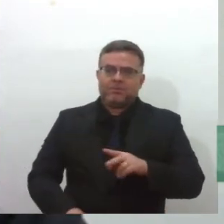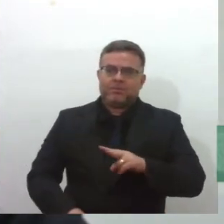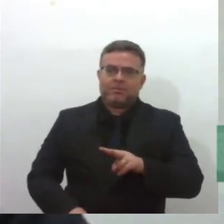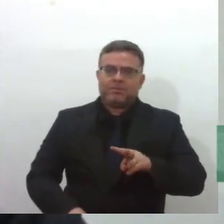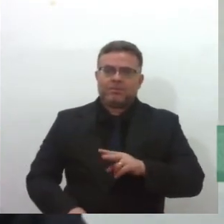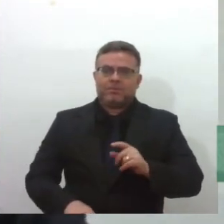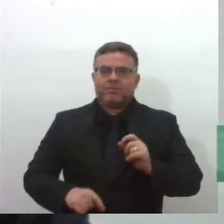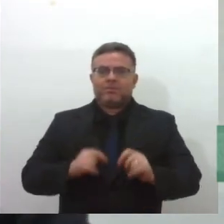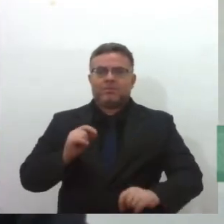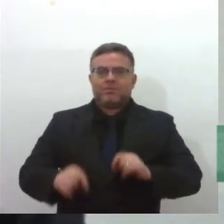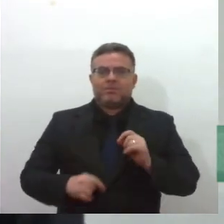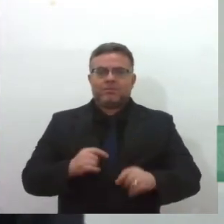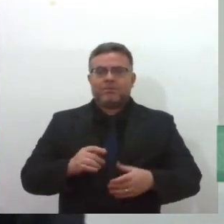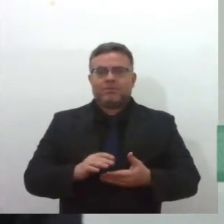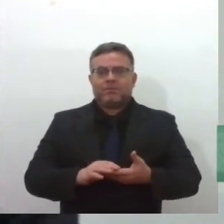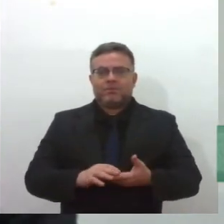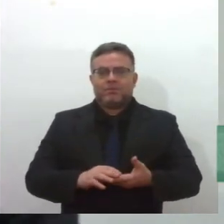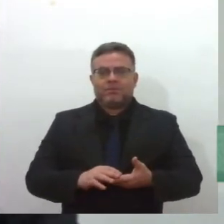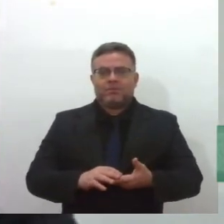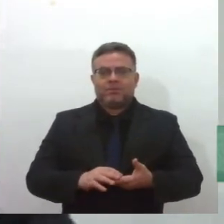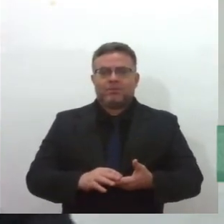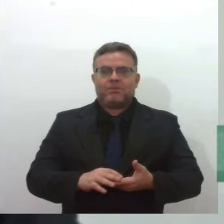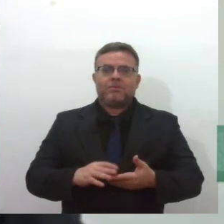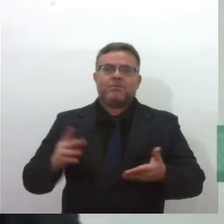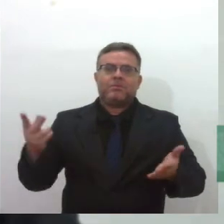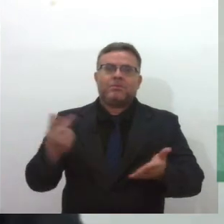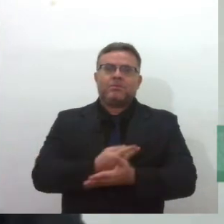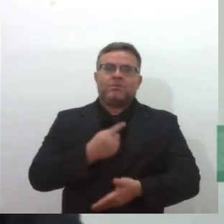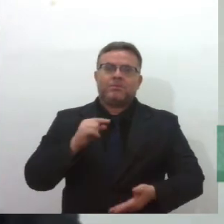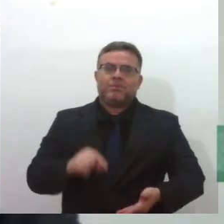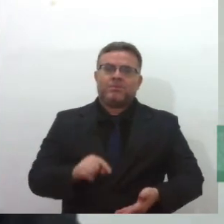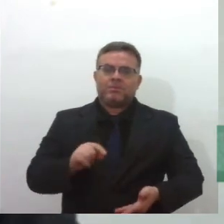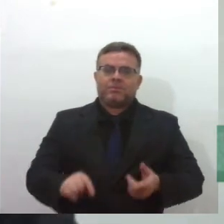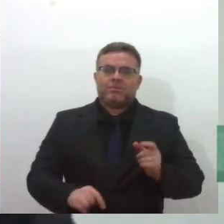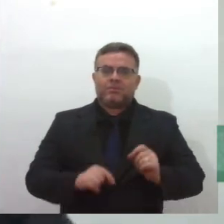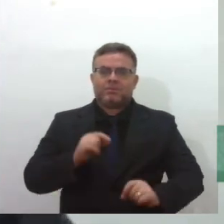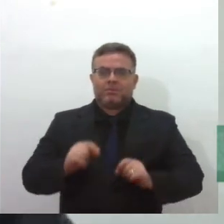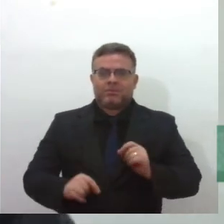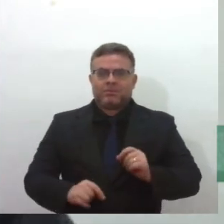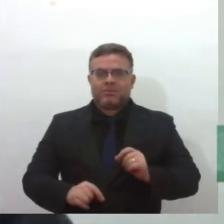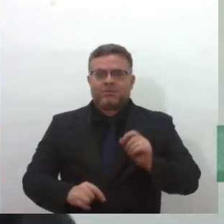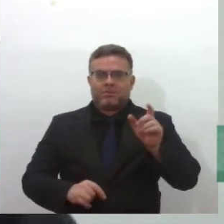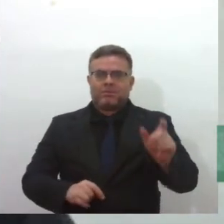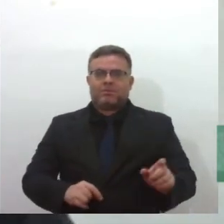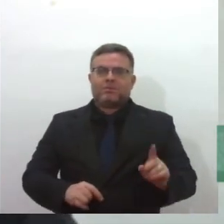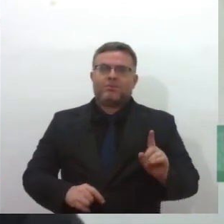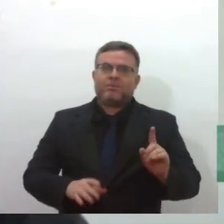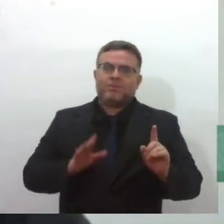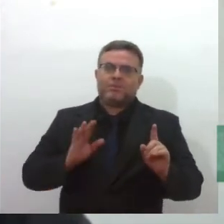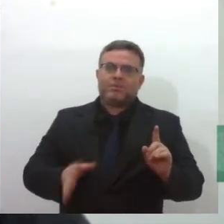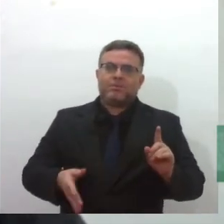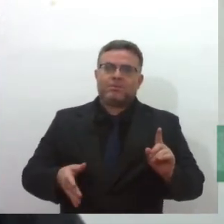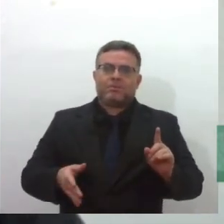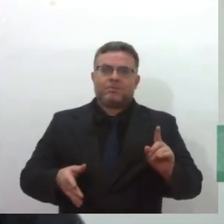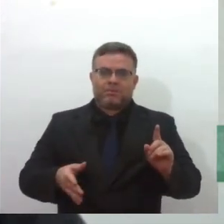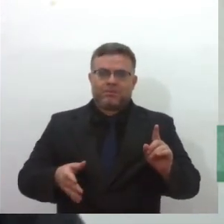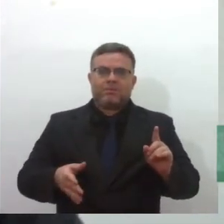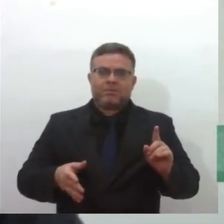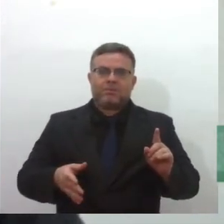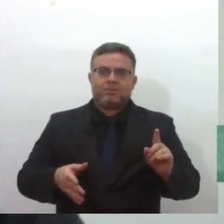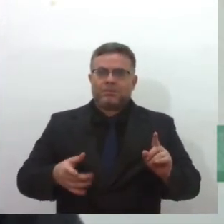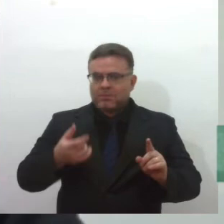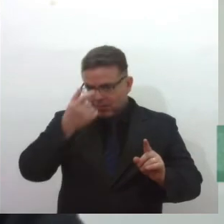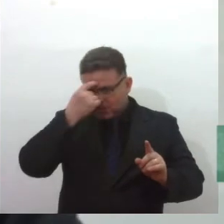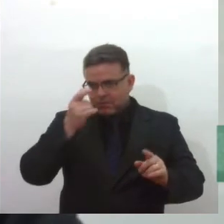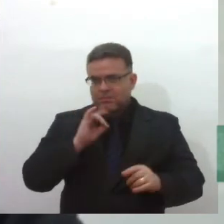anos, eu tive um caso aqui de uma pessoa que nos procurou já adulta, formada, e disse que só